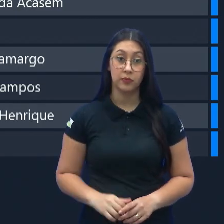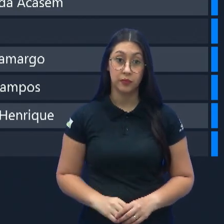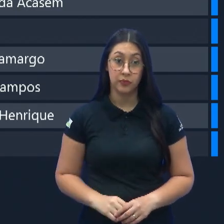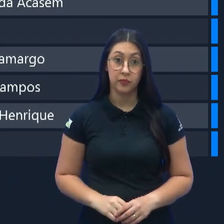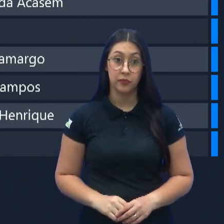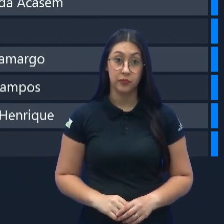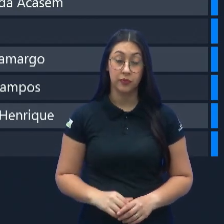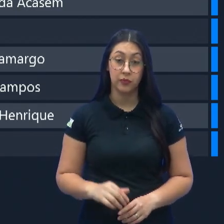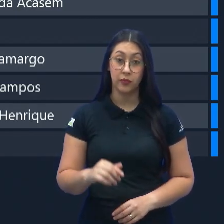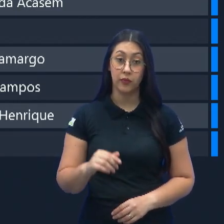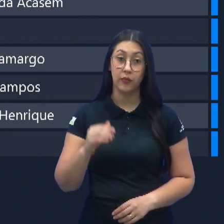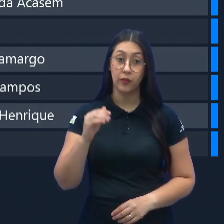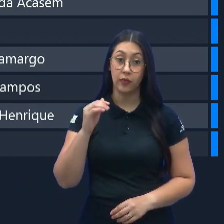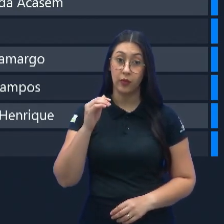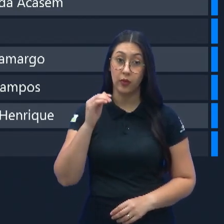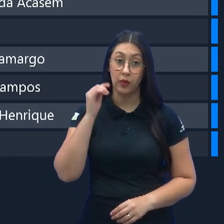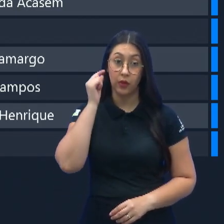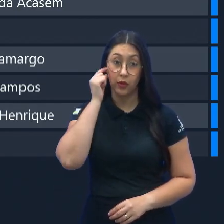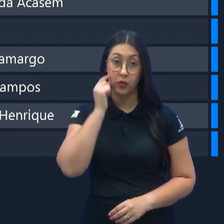Gilson e vereador.